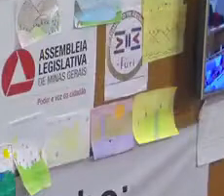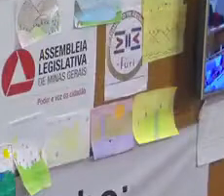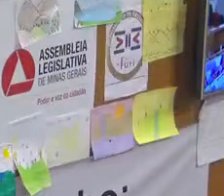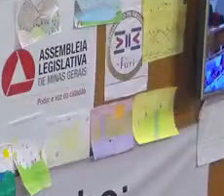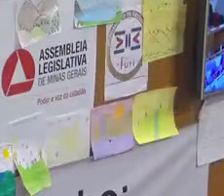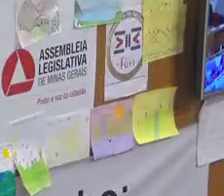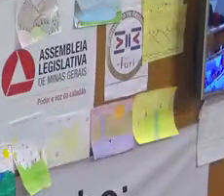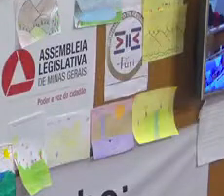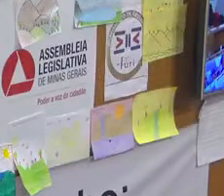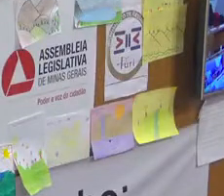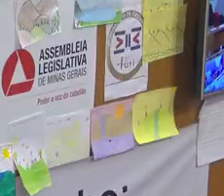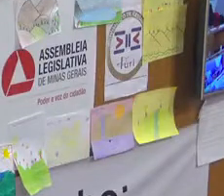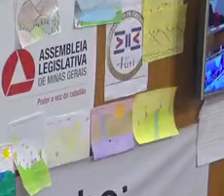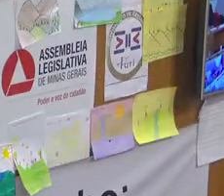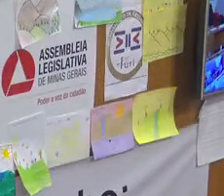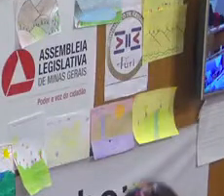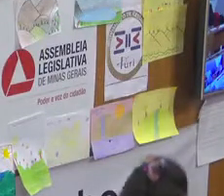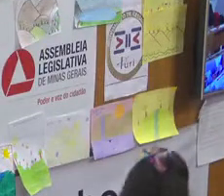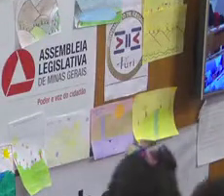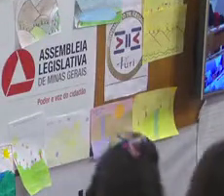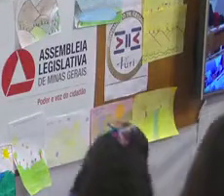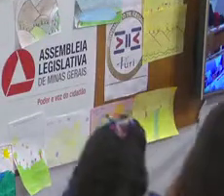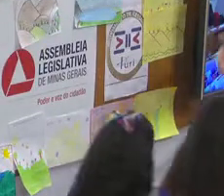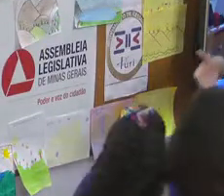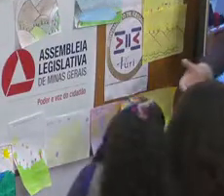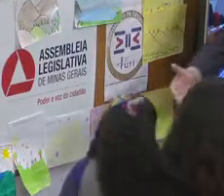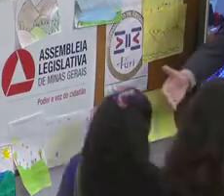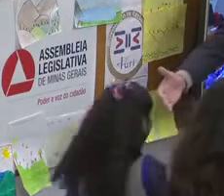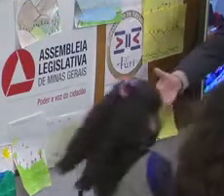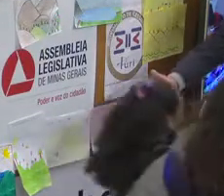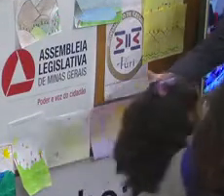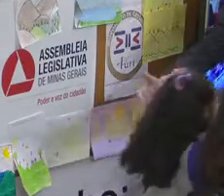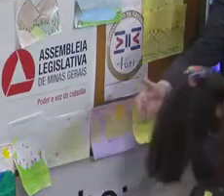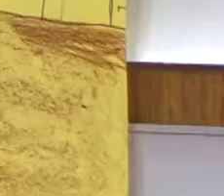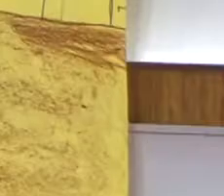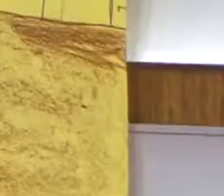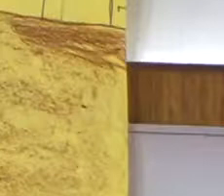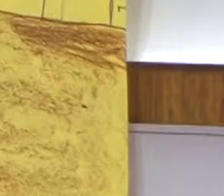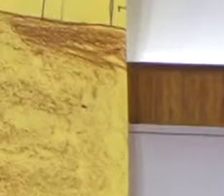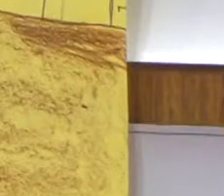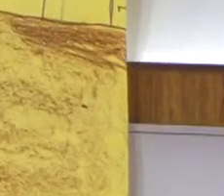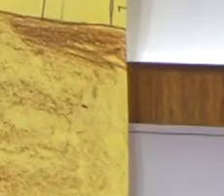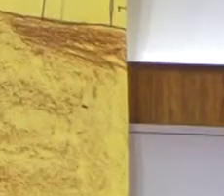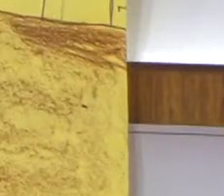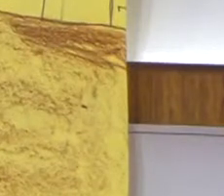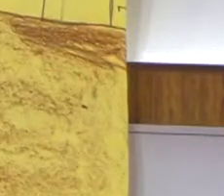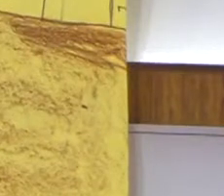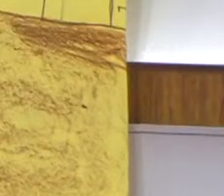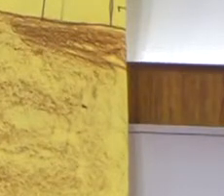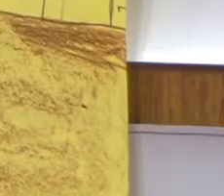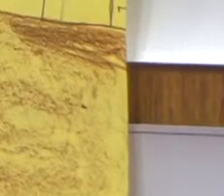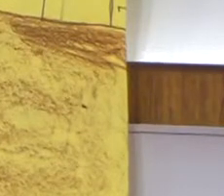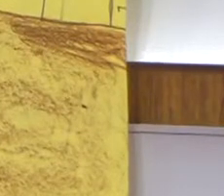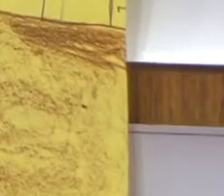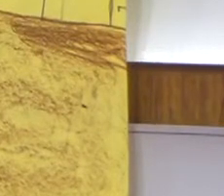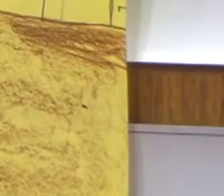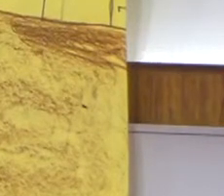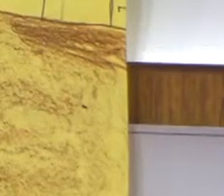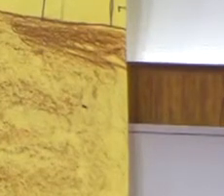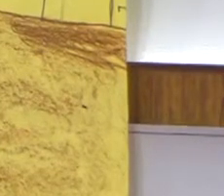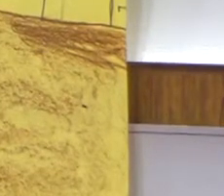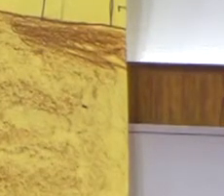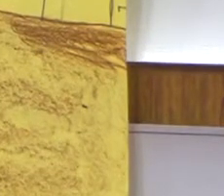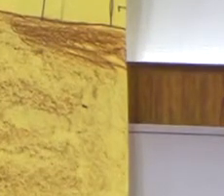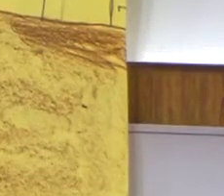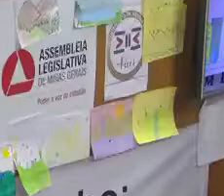ah ah tá bem você pode ser eles a gente pode chamar quando tiver dando continuidade à fase